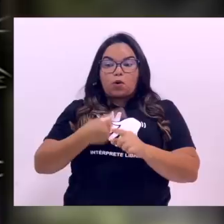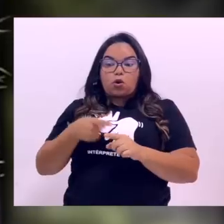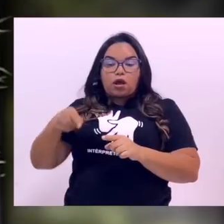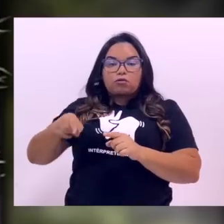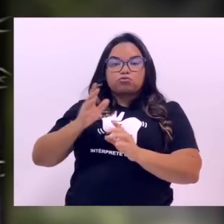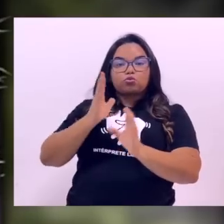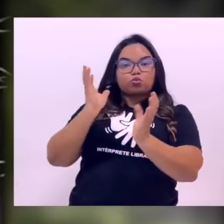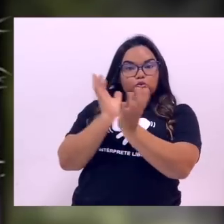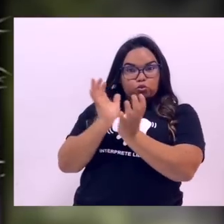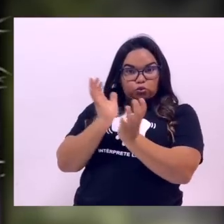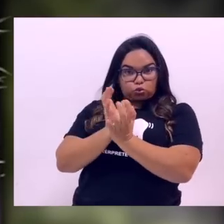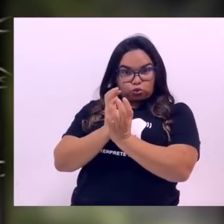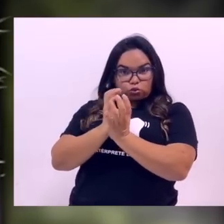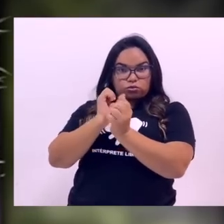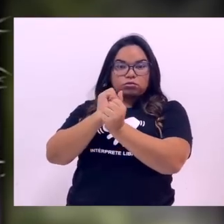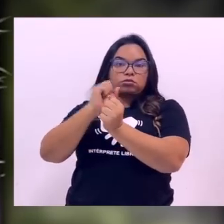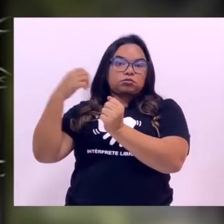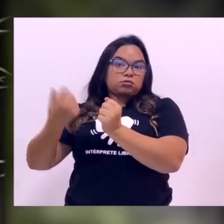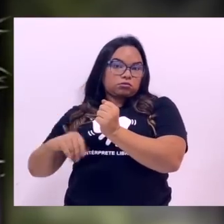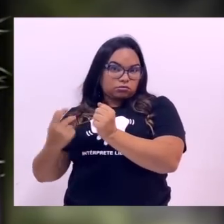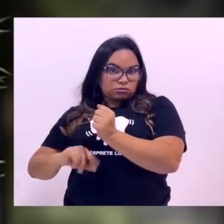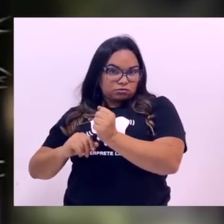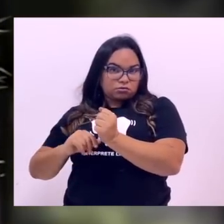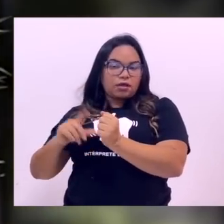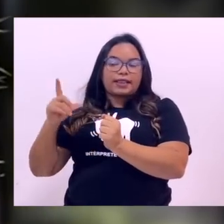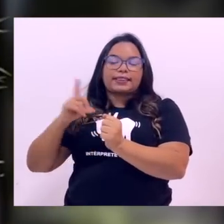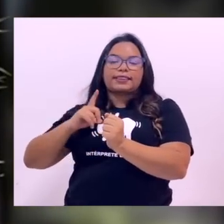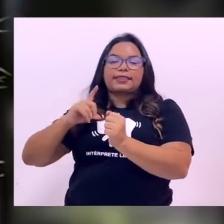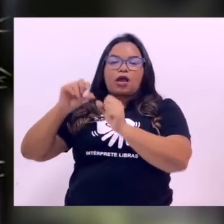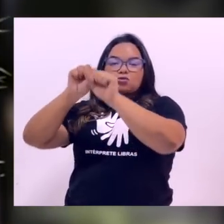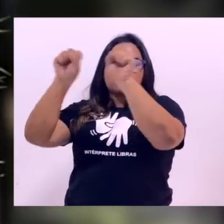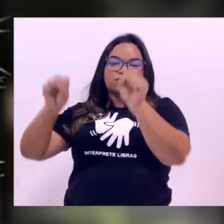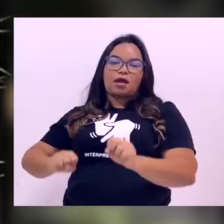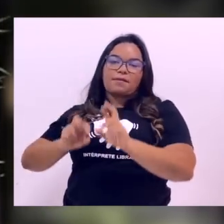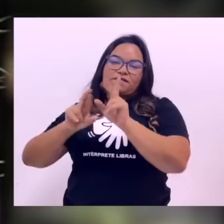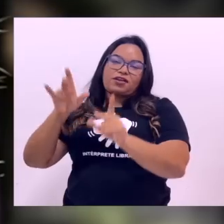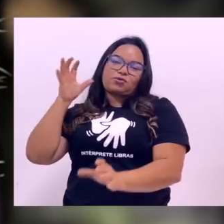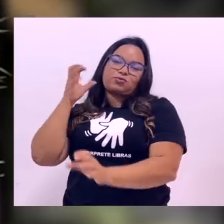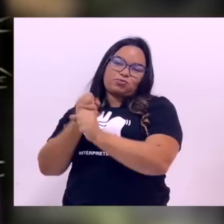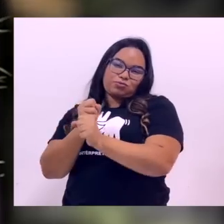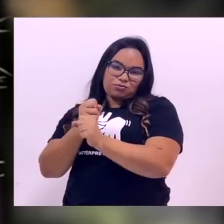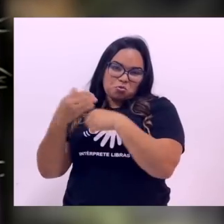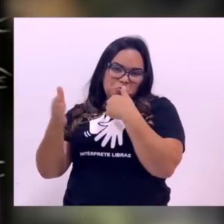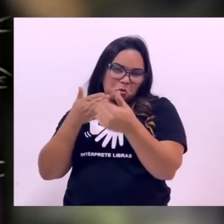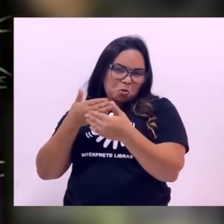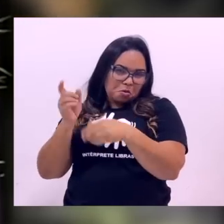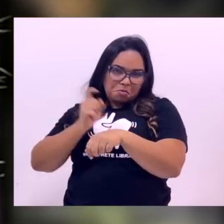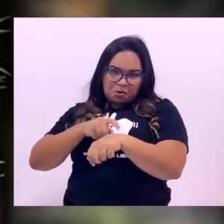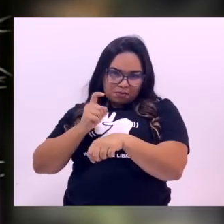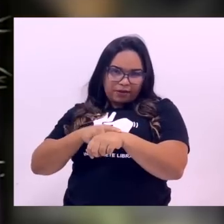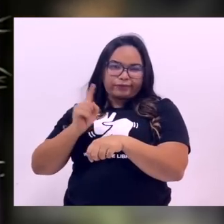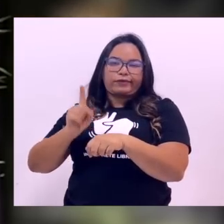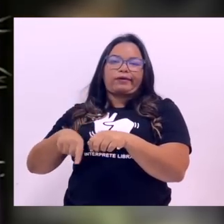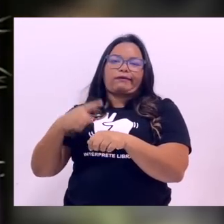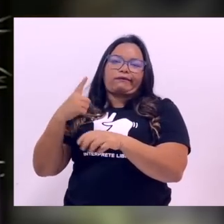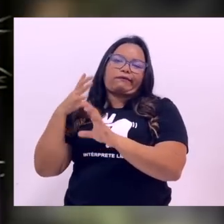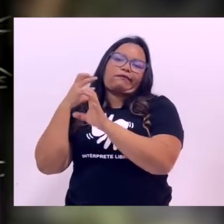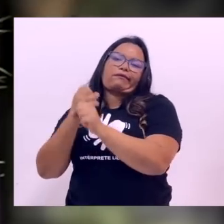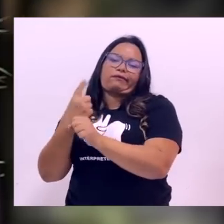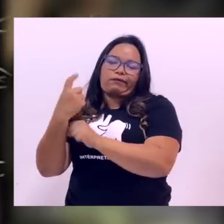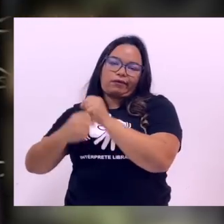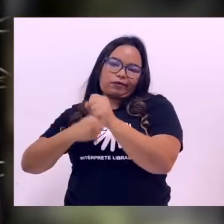hebreus. Ele mantém o seu sistema e qualquer parte do ano é considerada como um ano